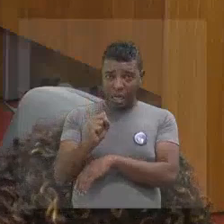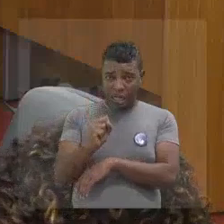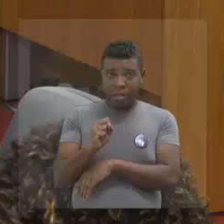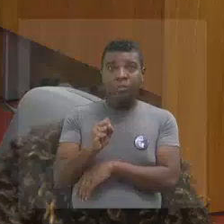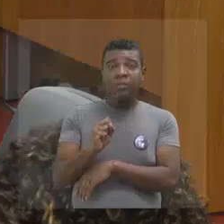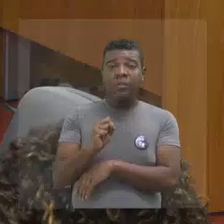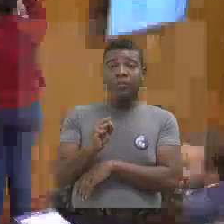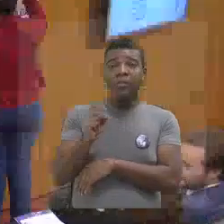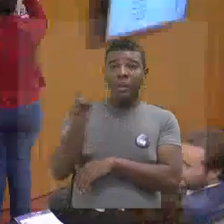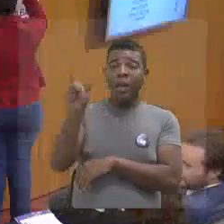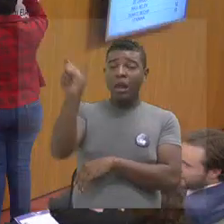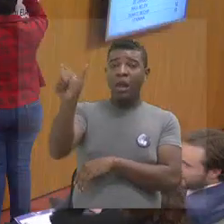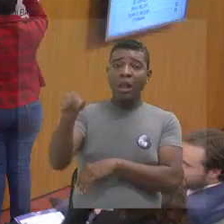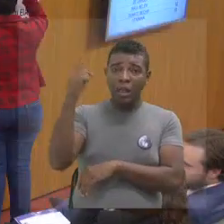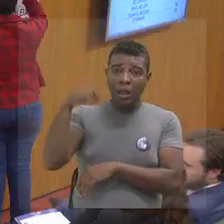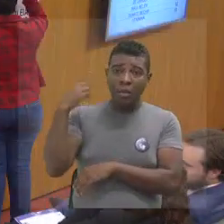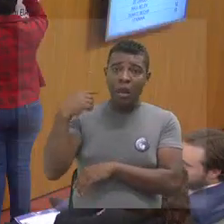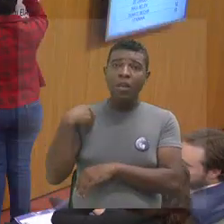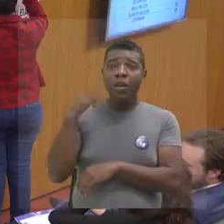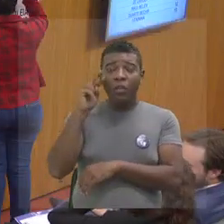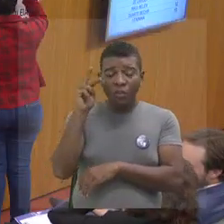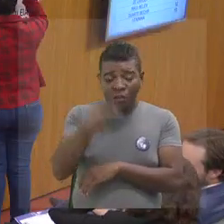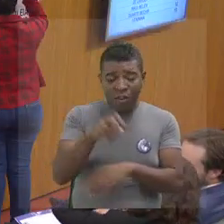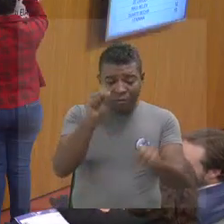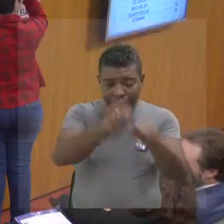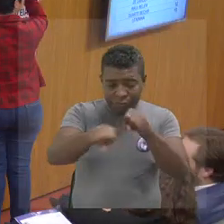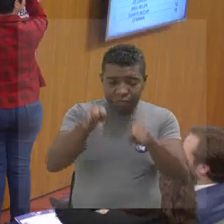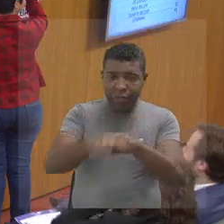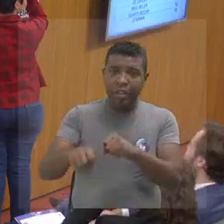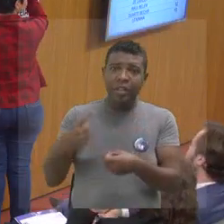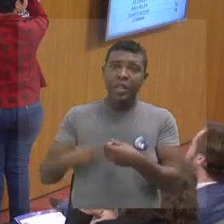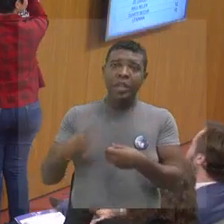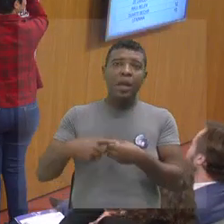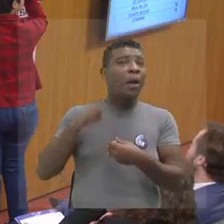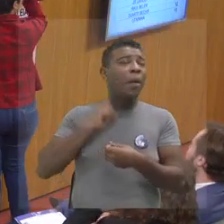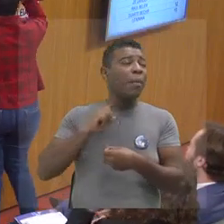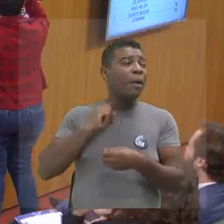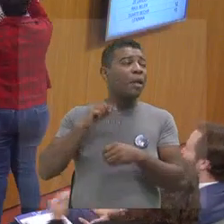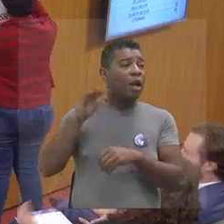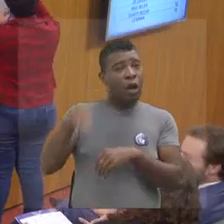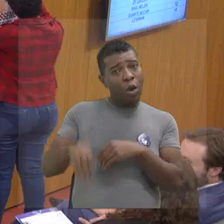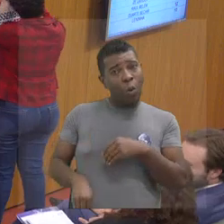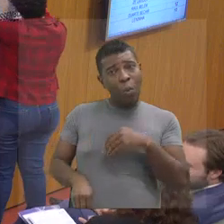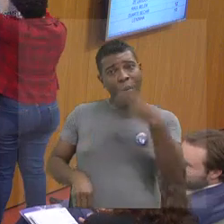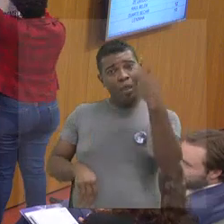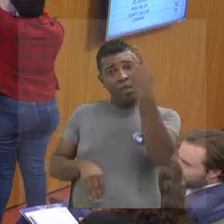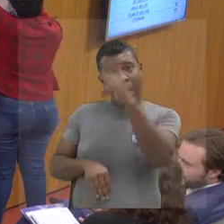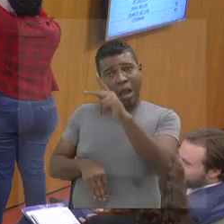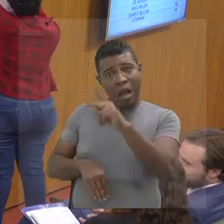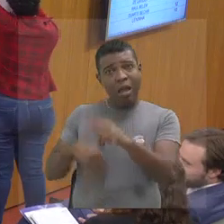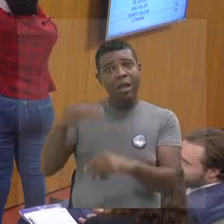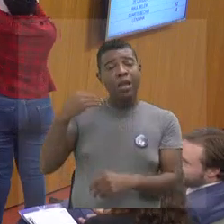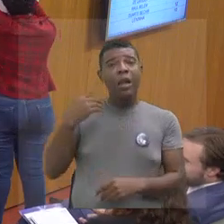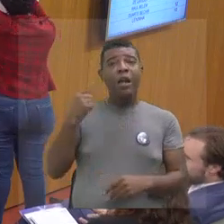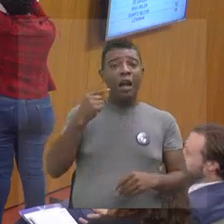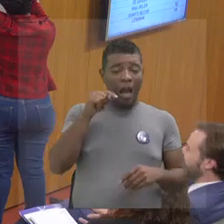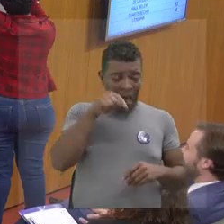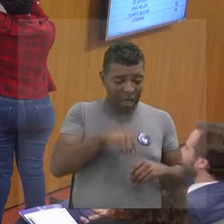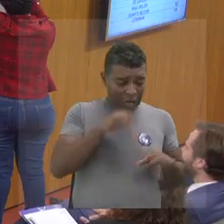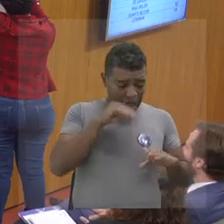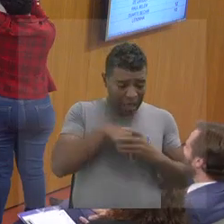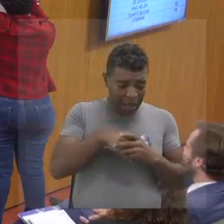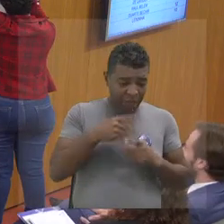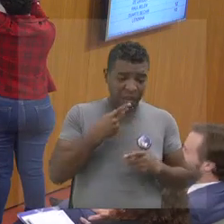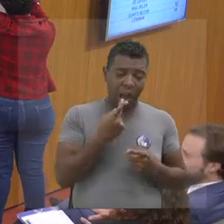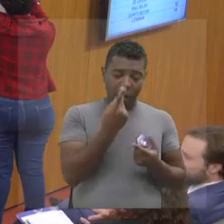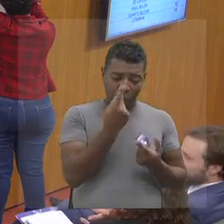eu vi muito estrago nesse estado de Minas dele falava assim uma coisa aqui praticava a outra lá fora né